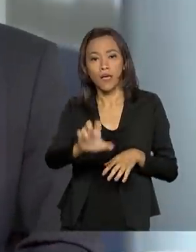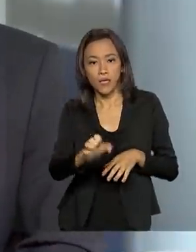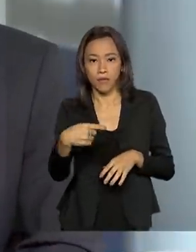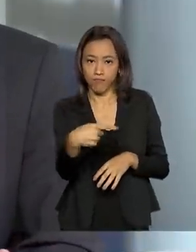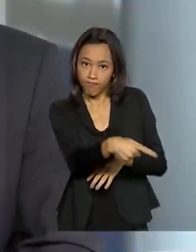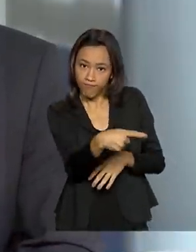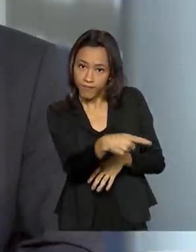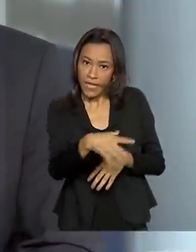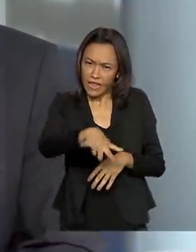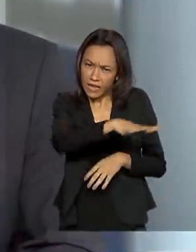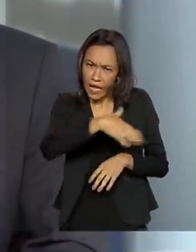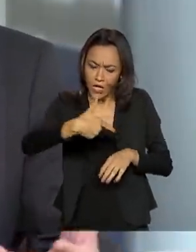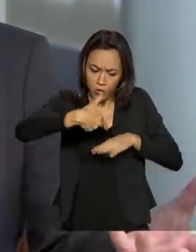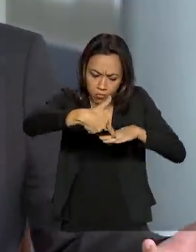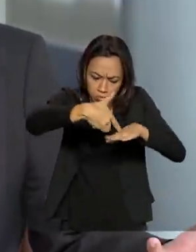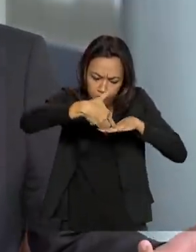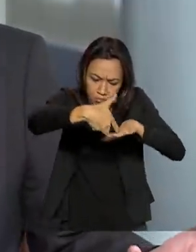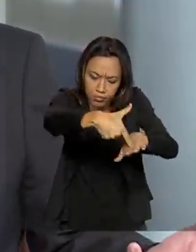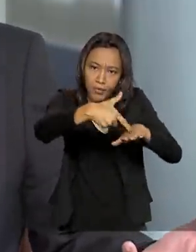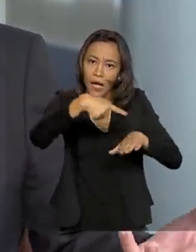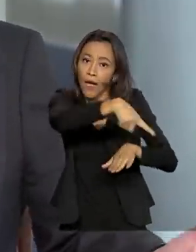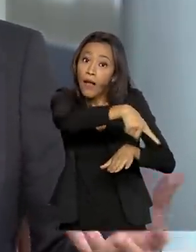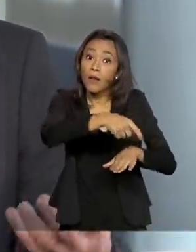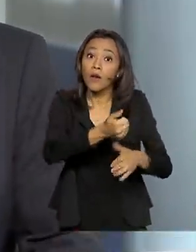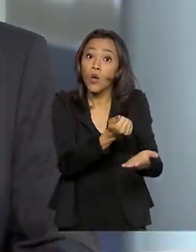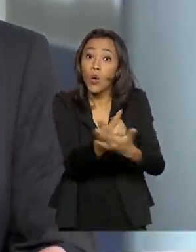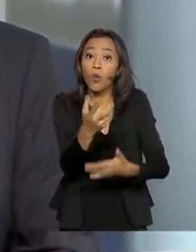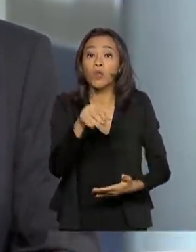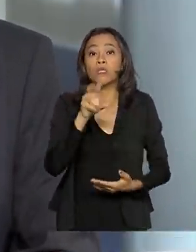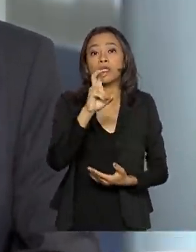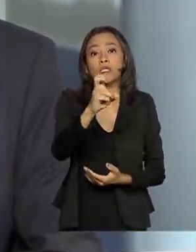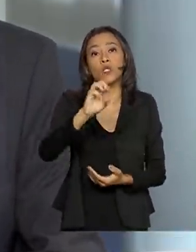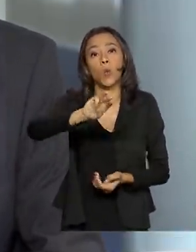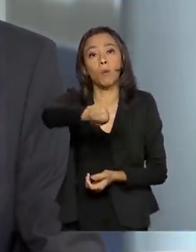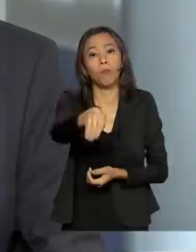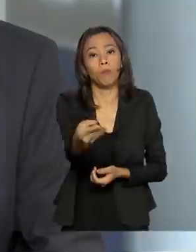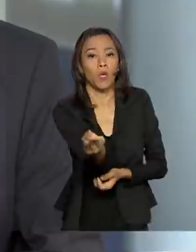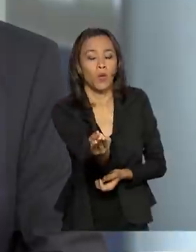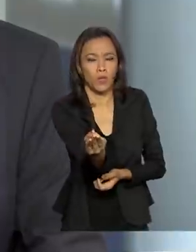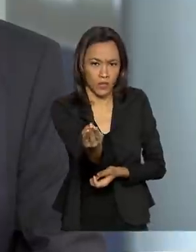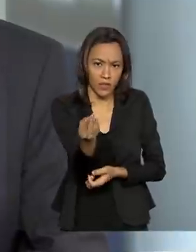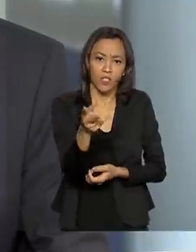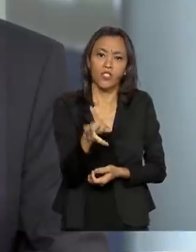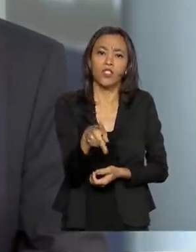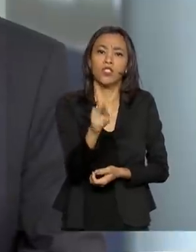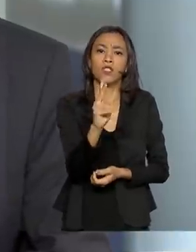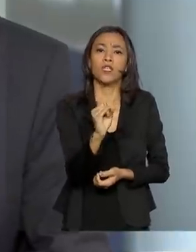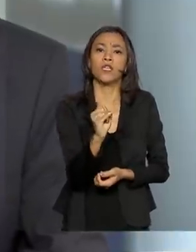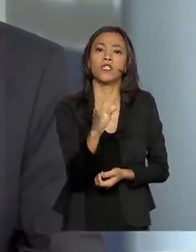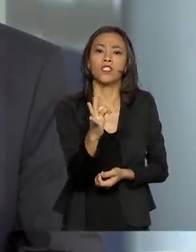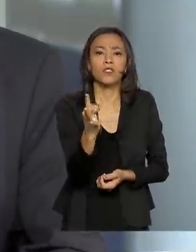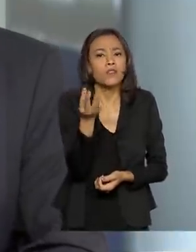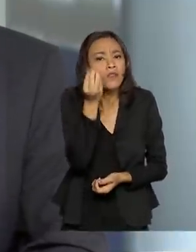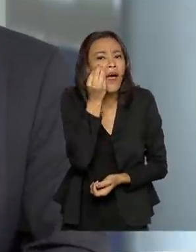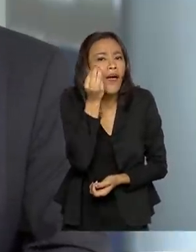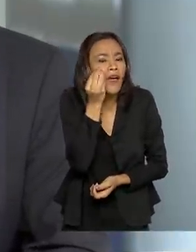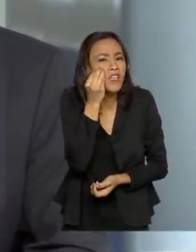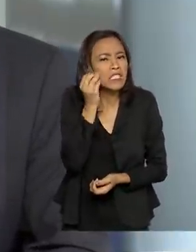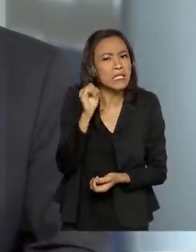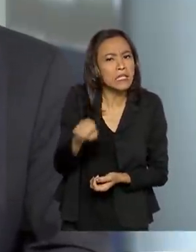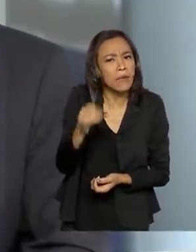mineradora do Brasil, comprou 5 milhões de kits de teste para testar se a pessoa está ou não